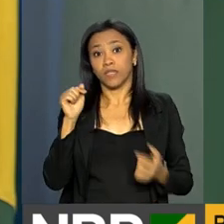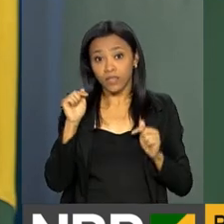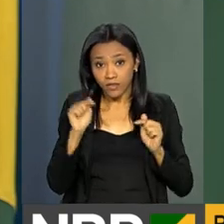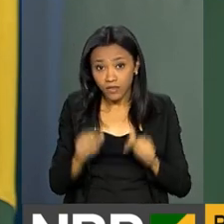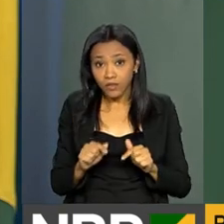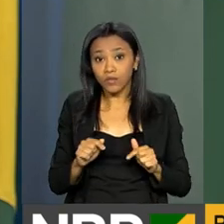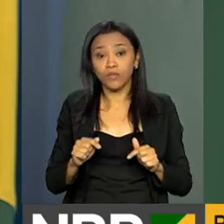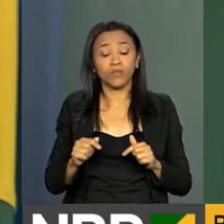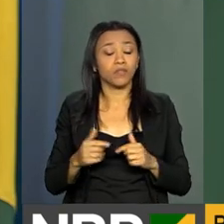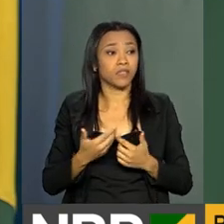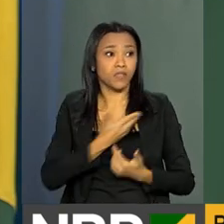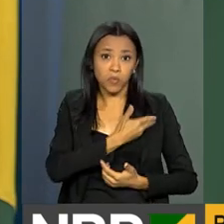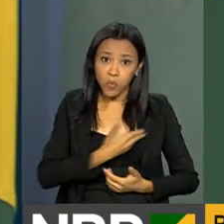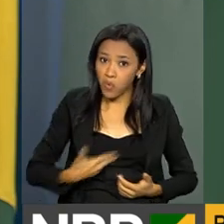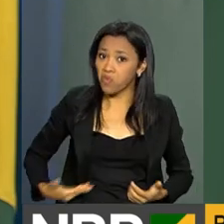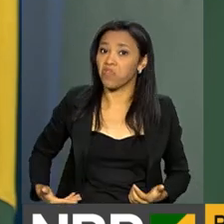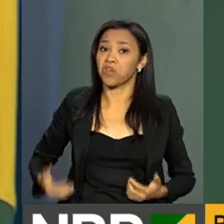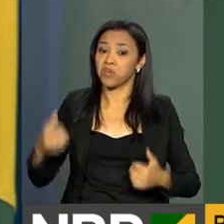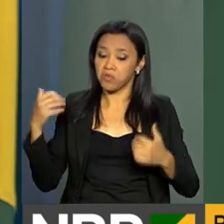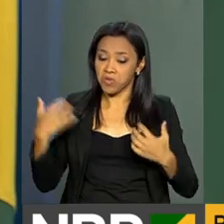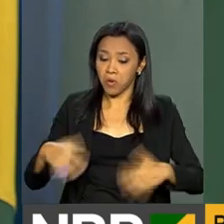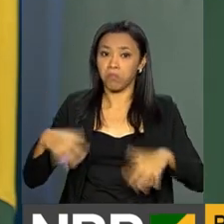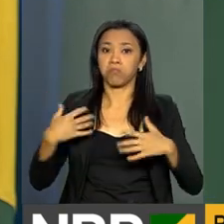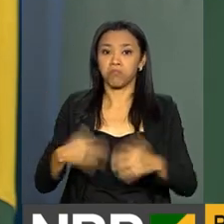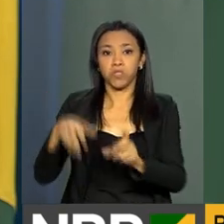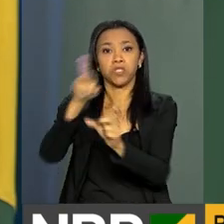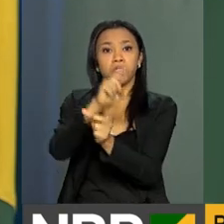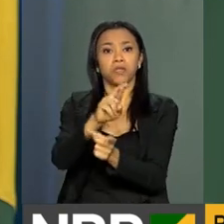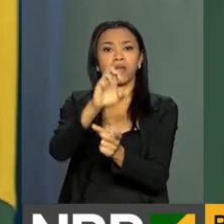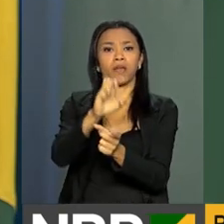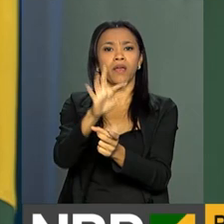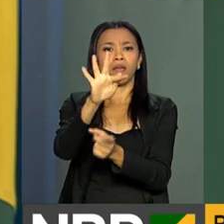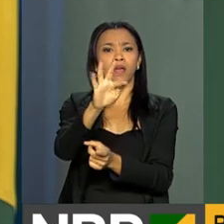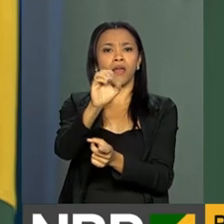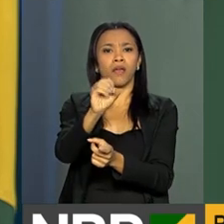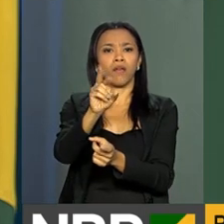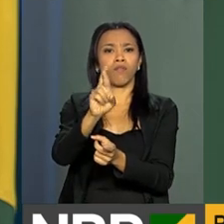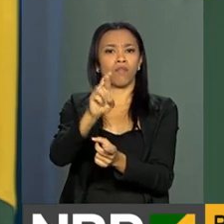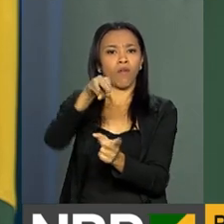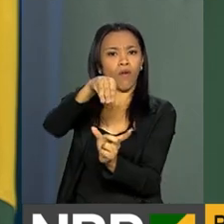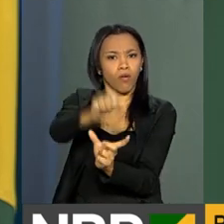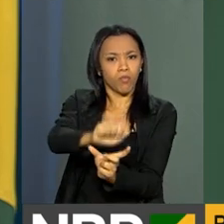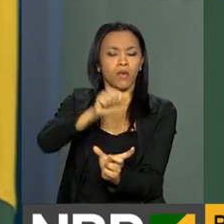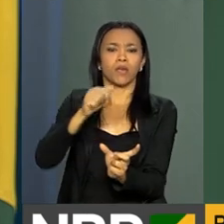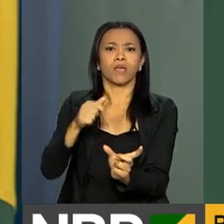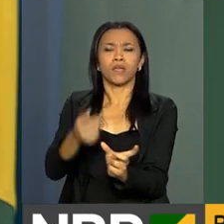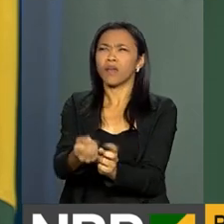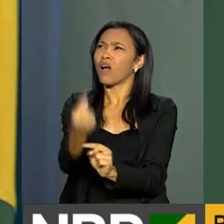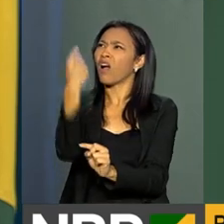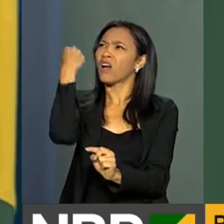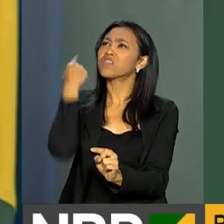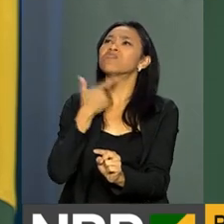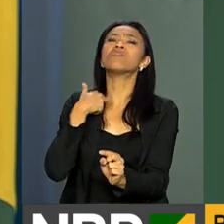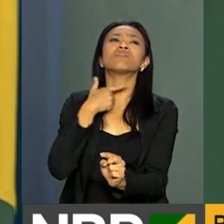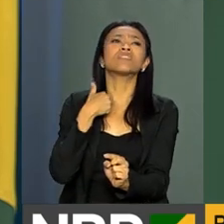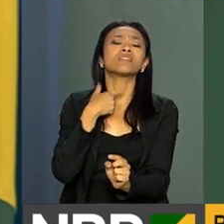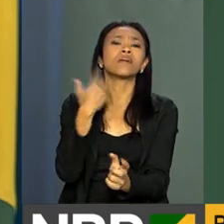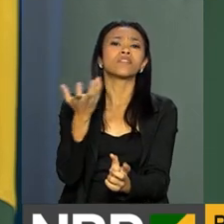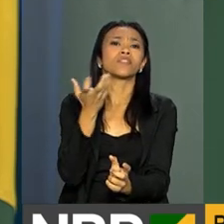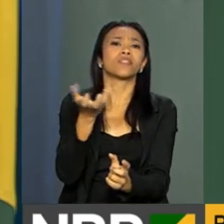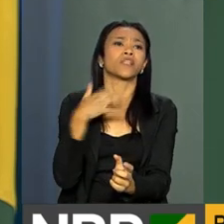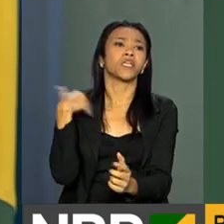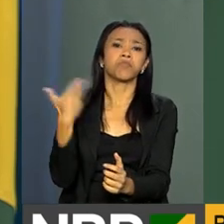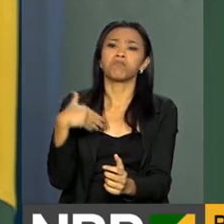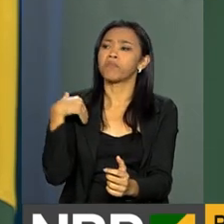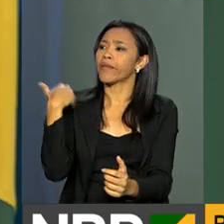reconhecido como um governo reformista. Um governo que conseguiu levar adiante aquilo que se almejava muito no país e que há